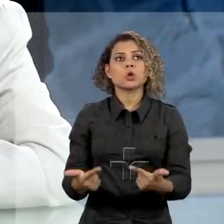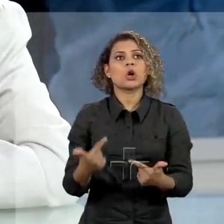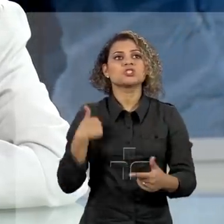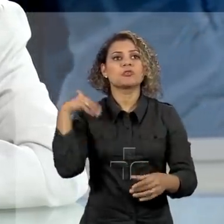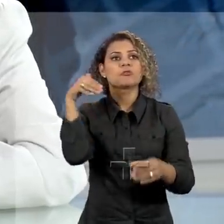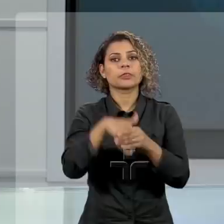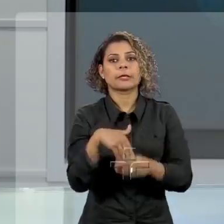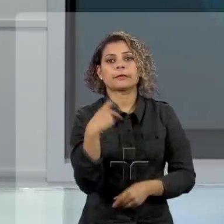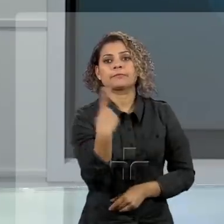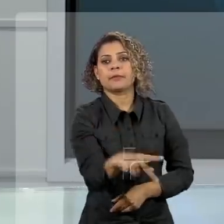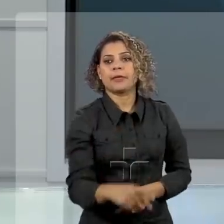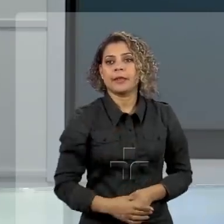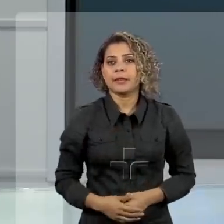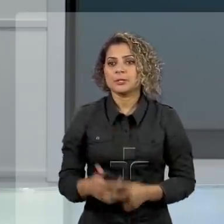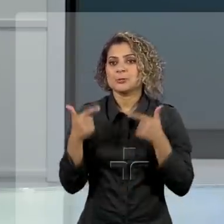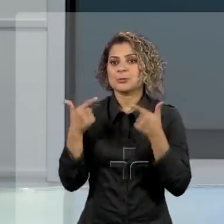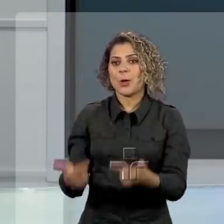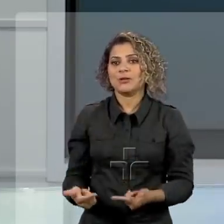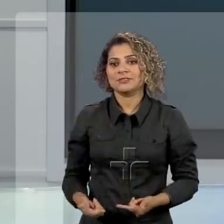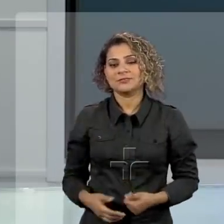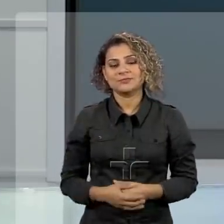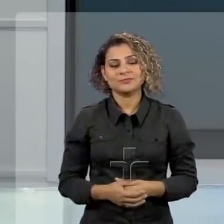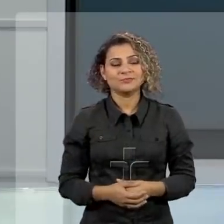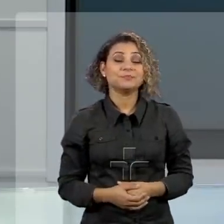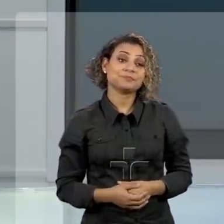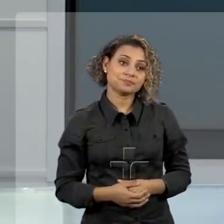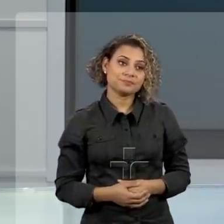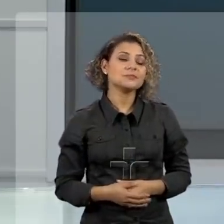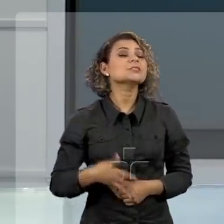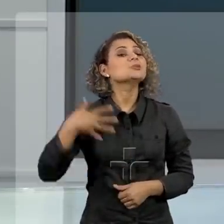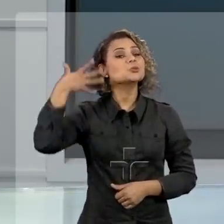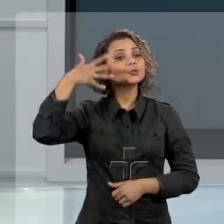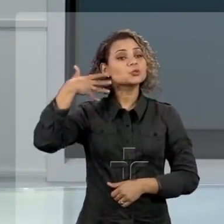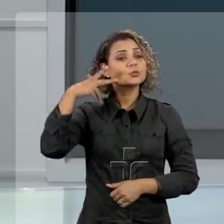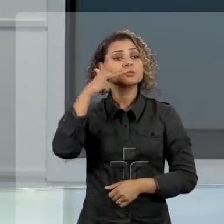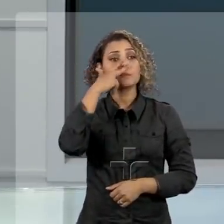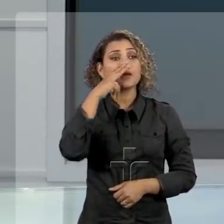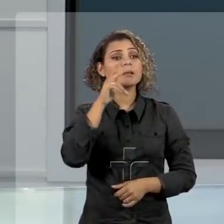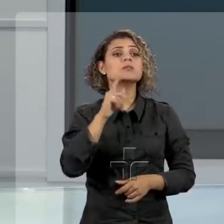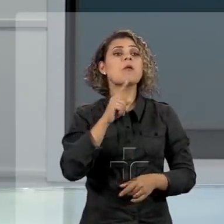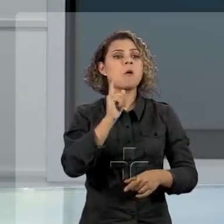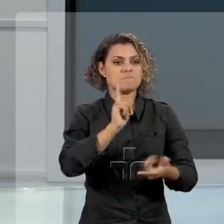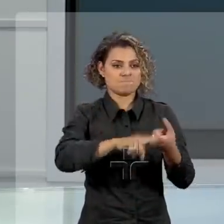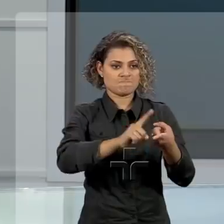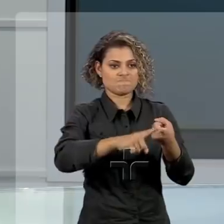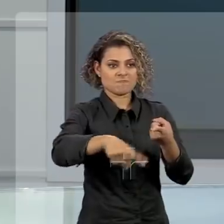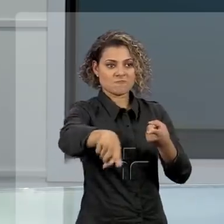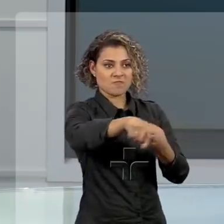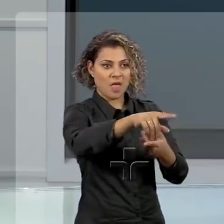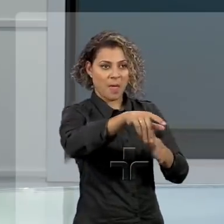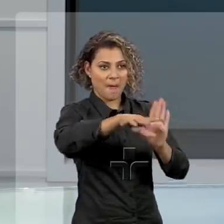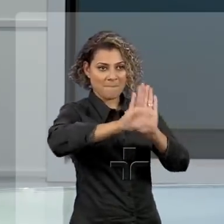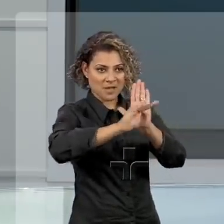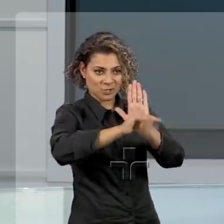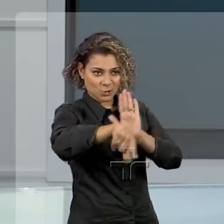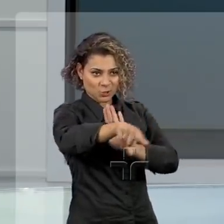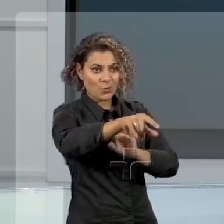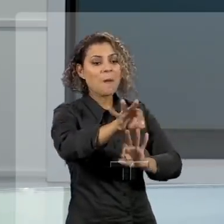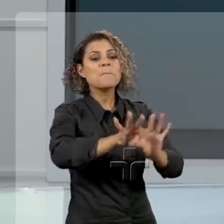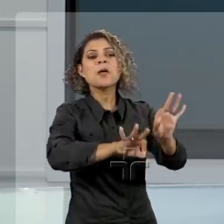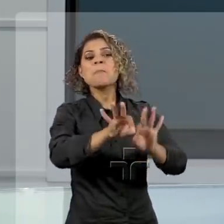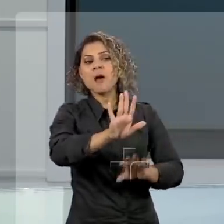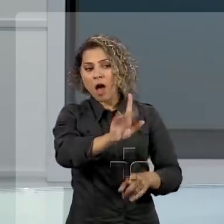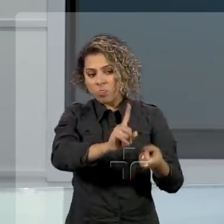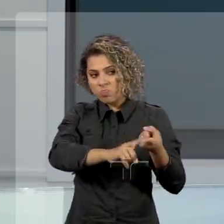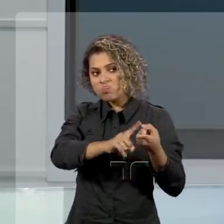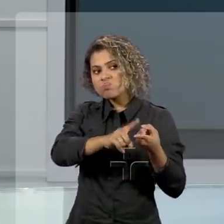cara. O discurso já em si é uma mensagem para a bandidagem, né? Preparem-se. E tem que começar assim, tem